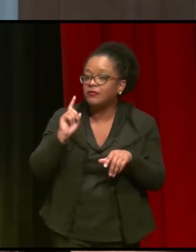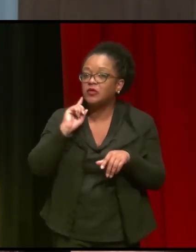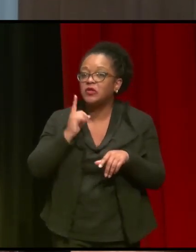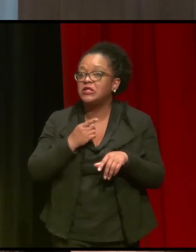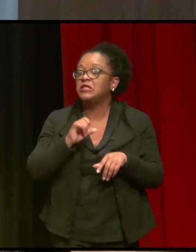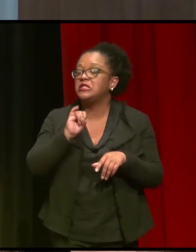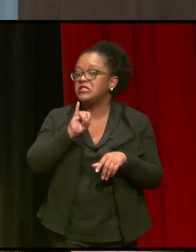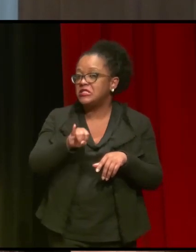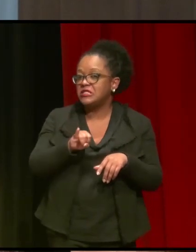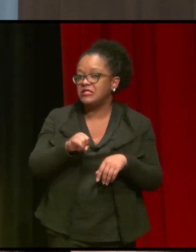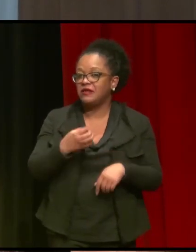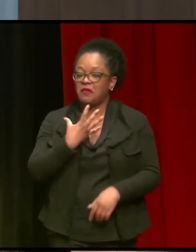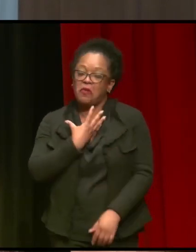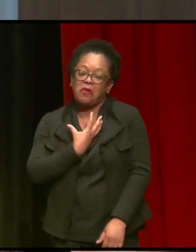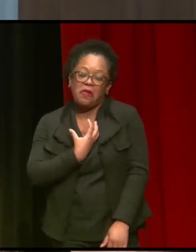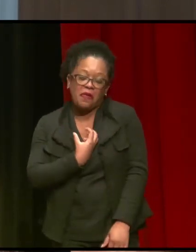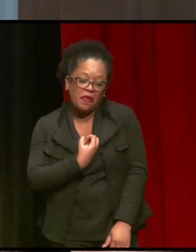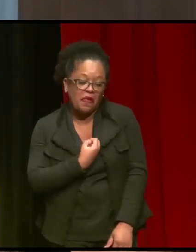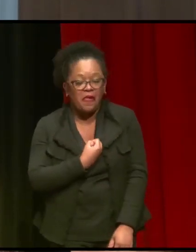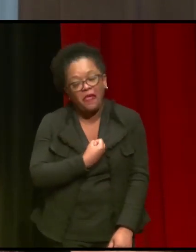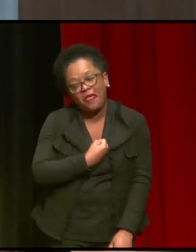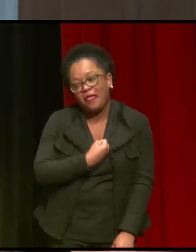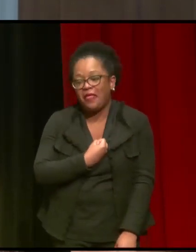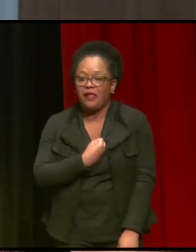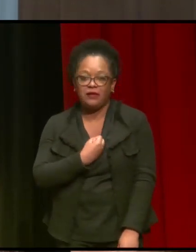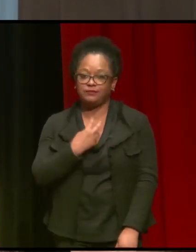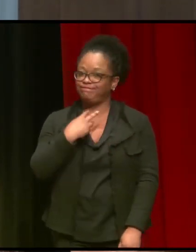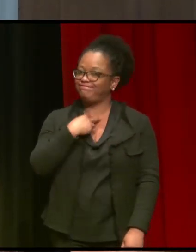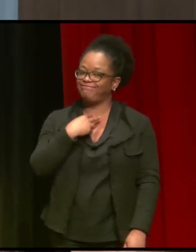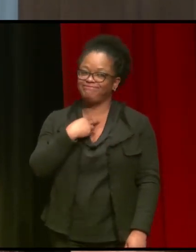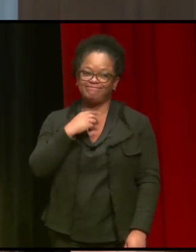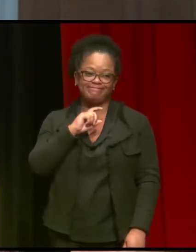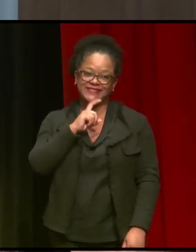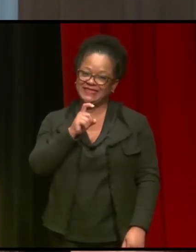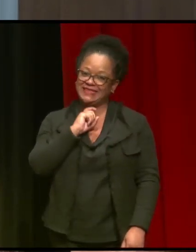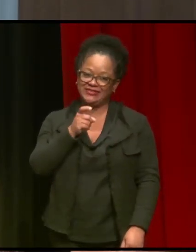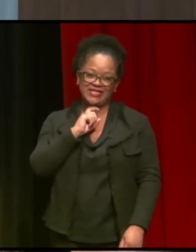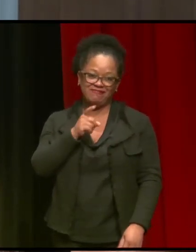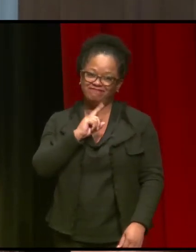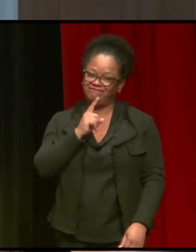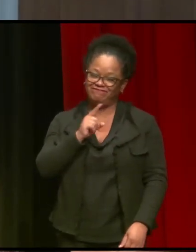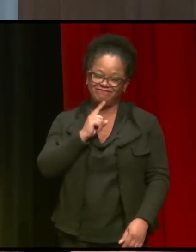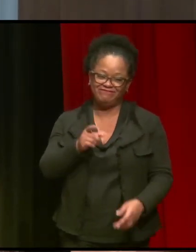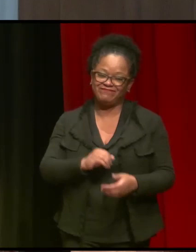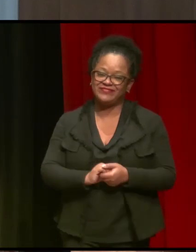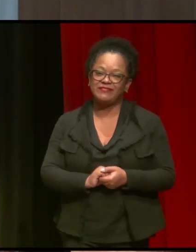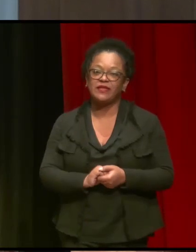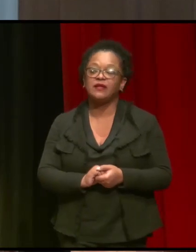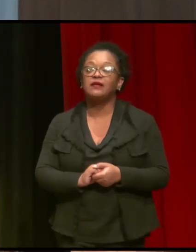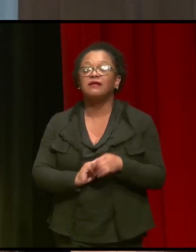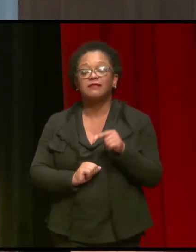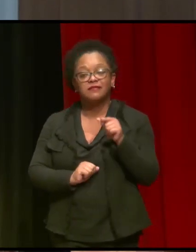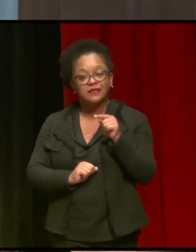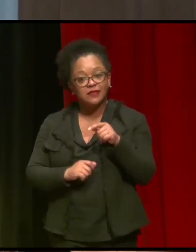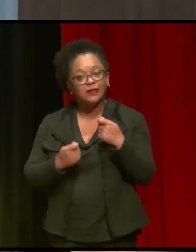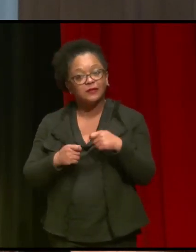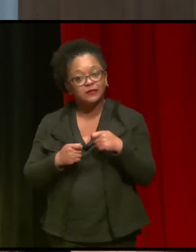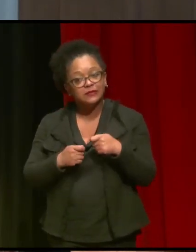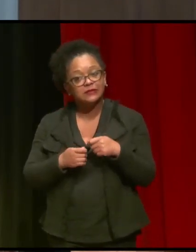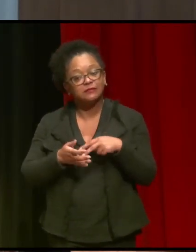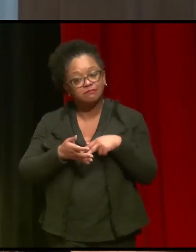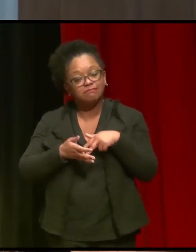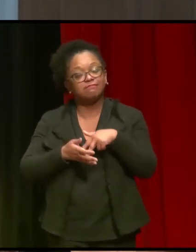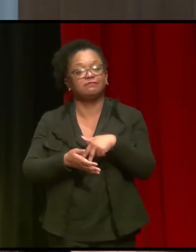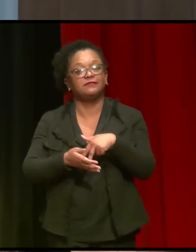todo melindroso, assim, sabe? É, aí, rapaz, agora eu vou chorar no canto porque me tratou mal. Isso não serve não, gente. Você tem que